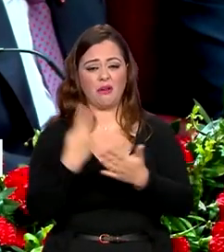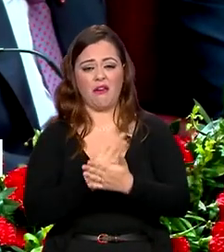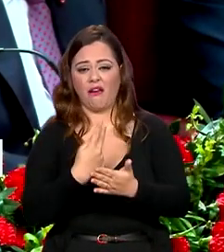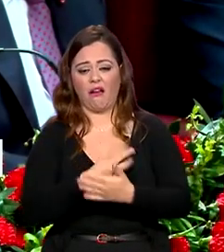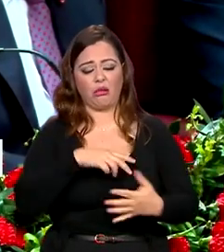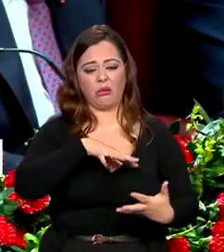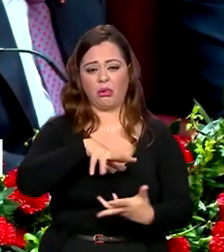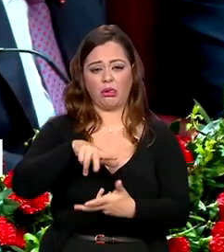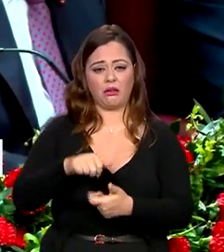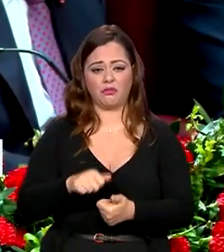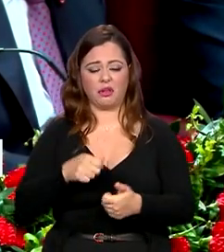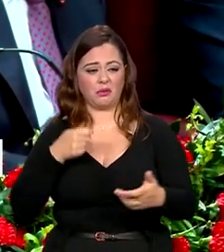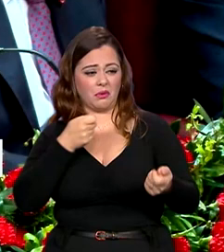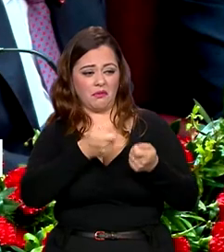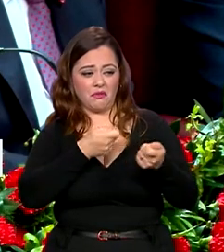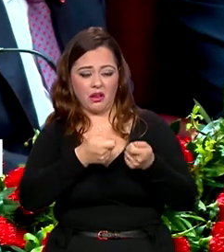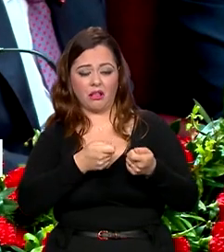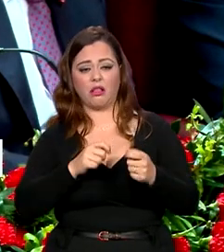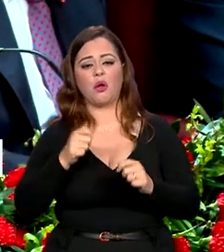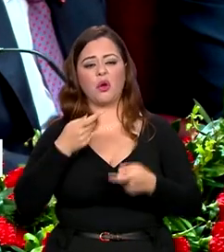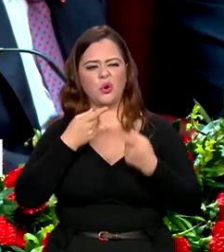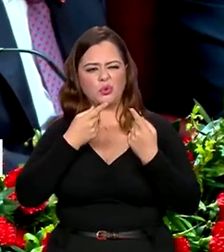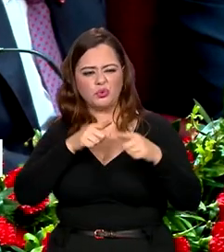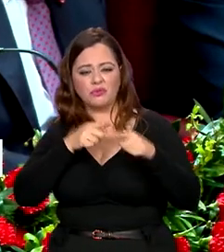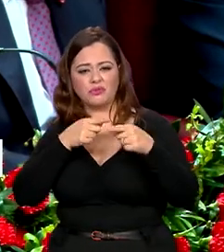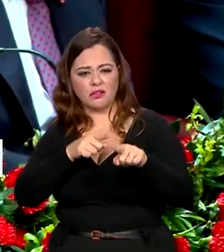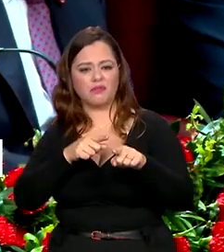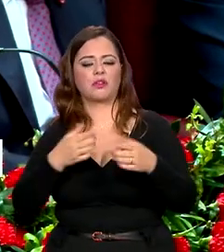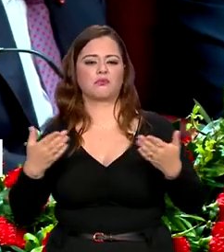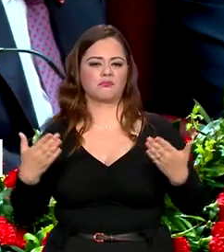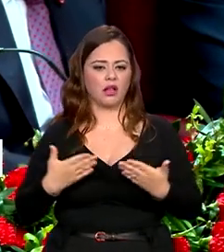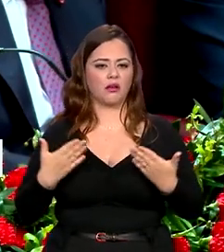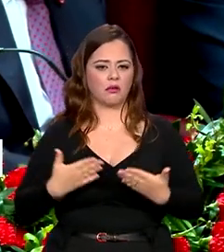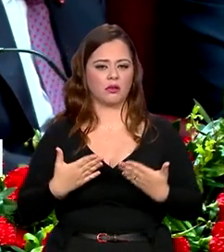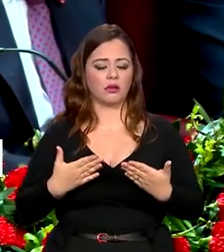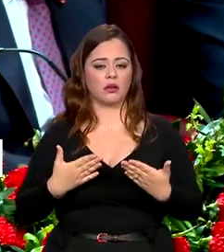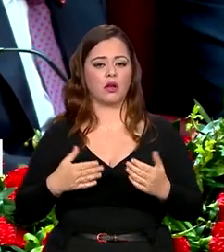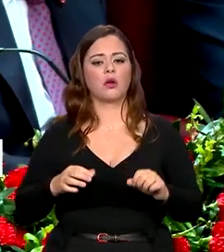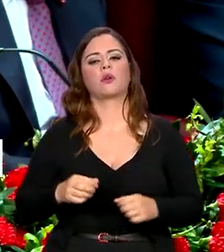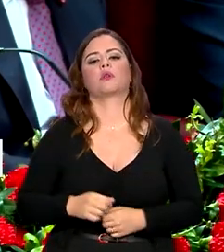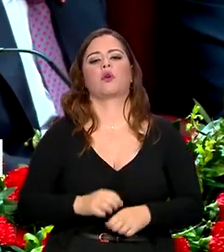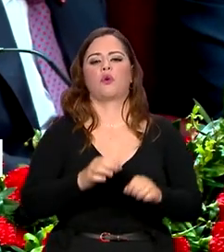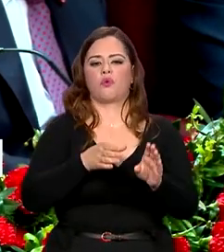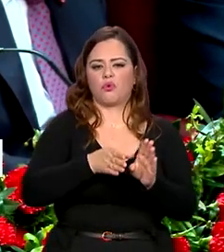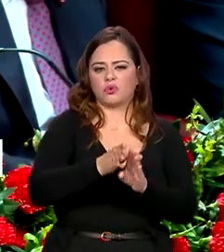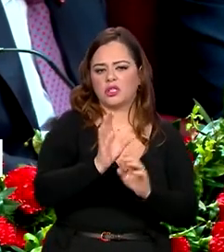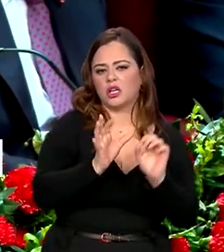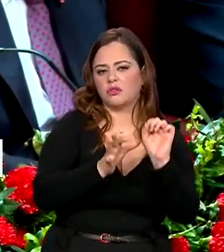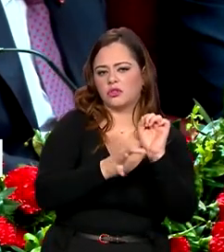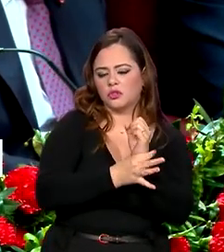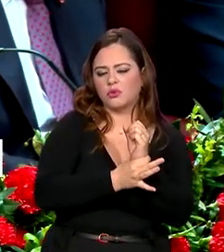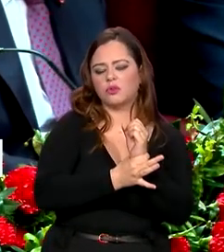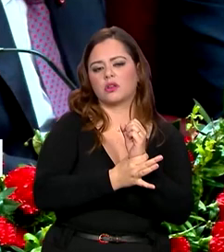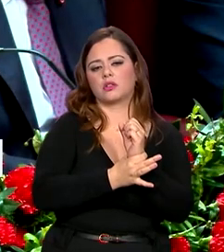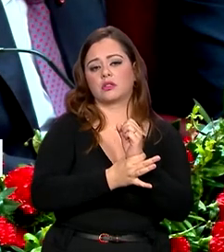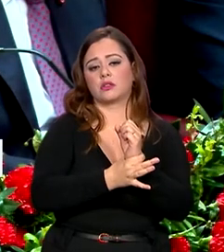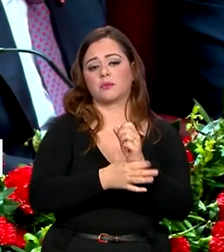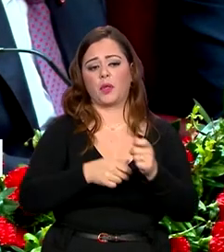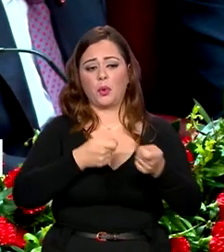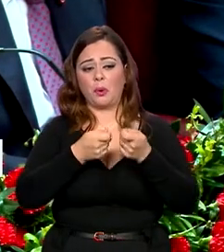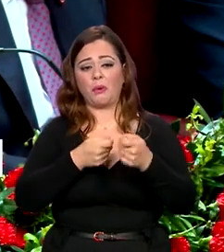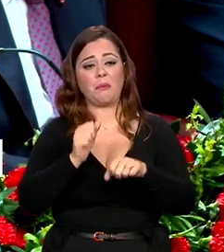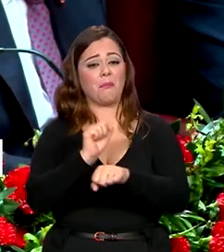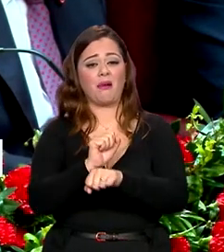fazer frente aos desafios atuais. O Conselho de Segurança das Nações Unidas encontra-se praticamente